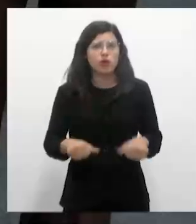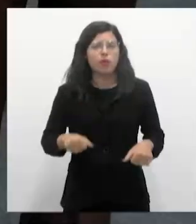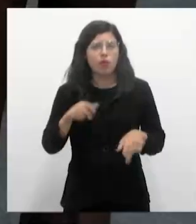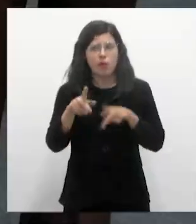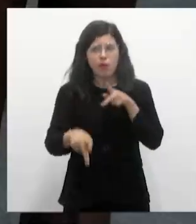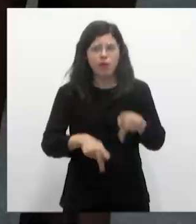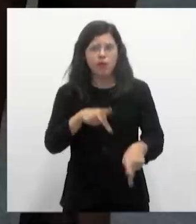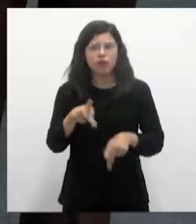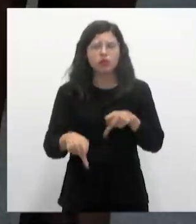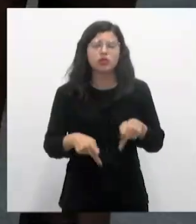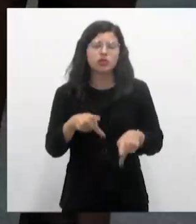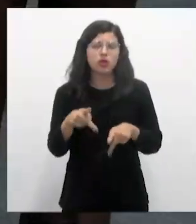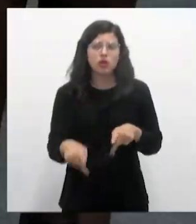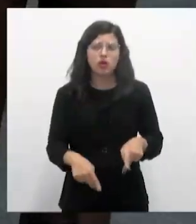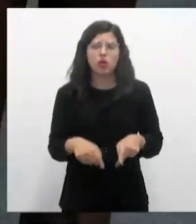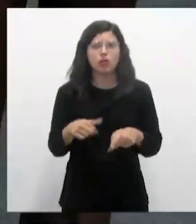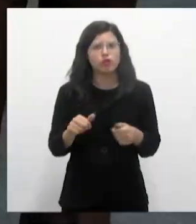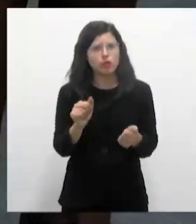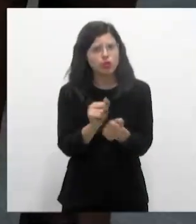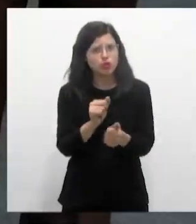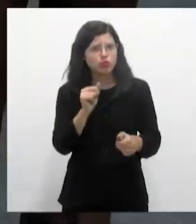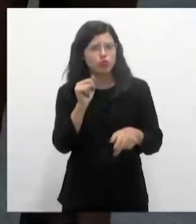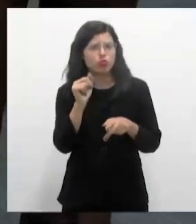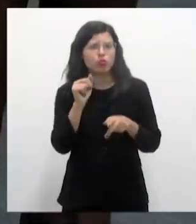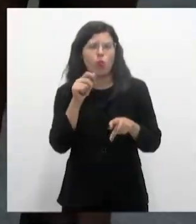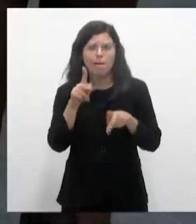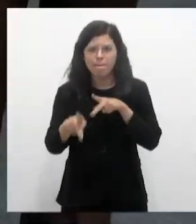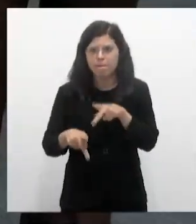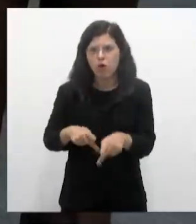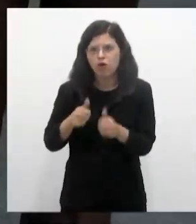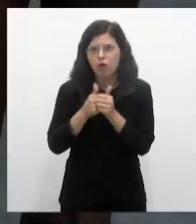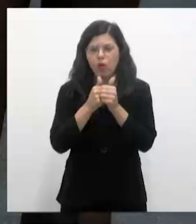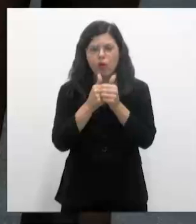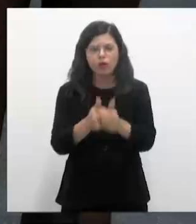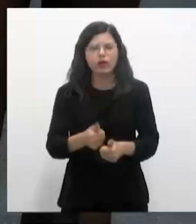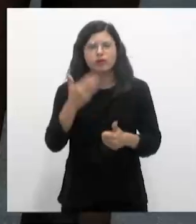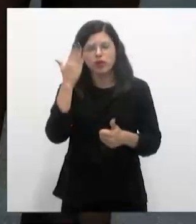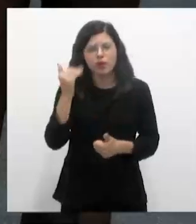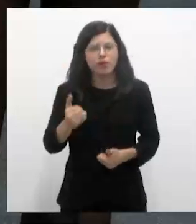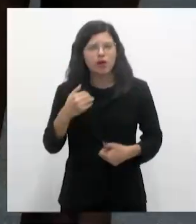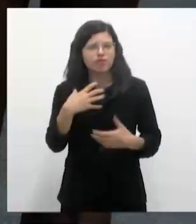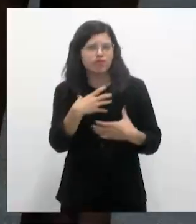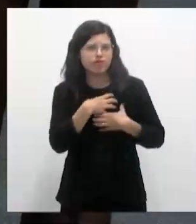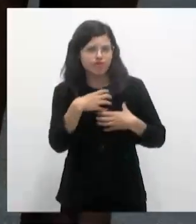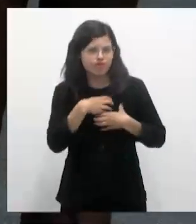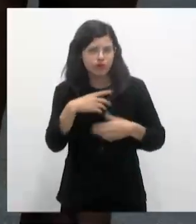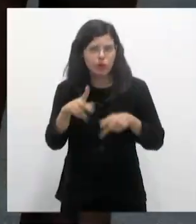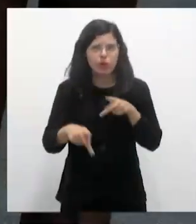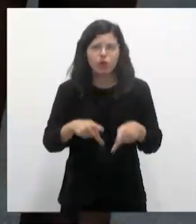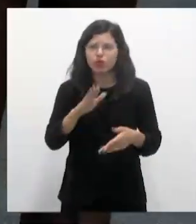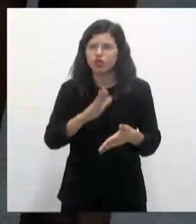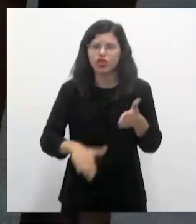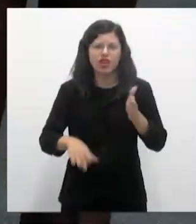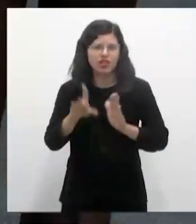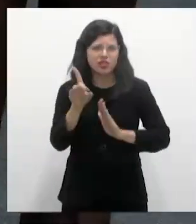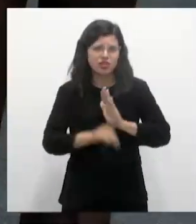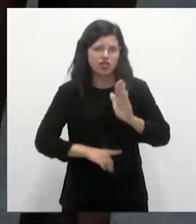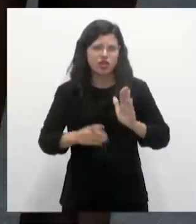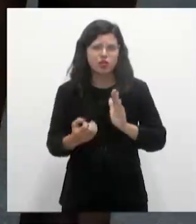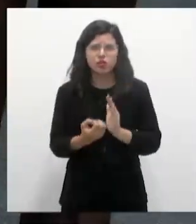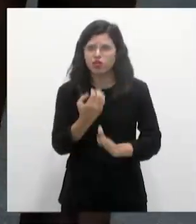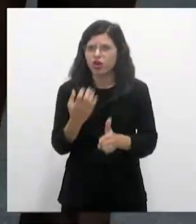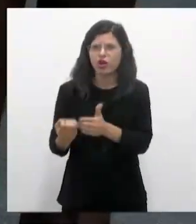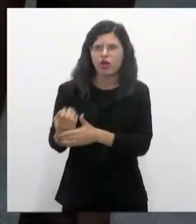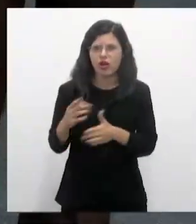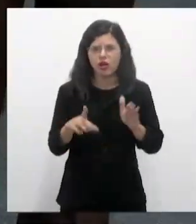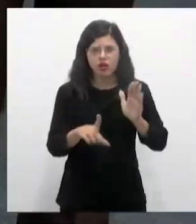população, é quem andamos com o povo, é quem sabemos do sentimento do povo, ser retirados os direitos de legislar. Já